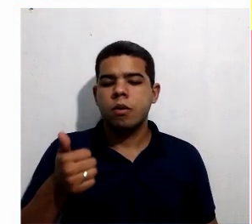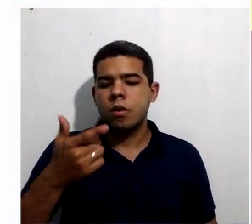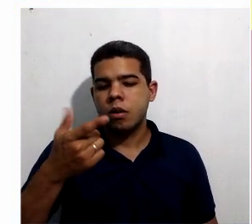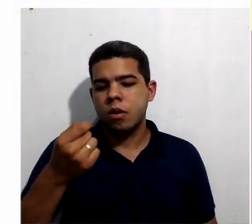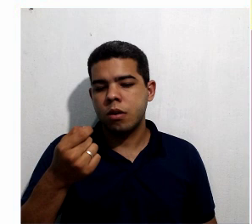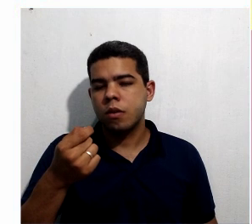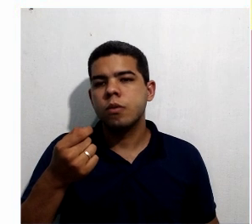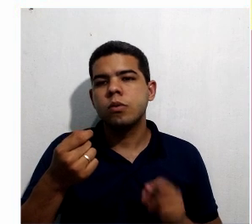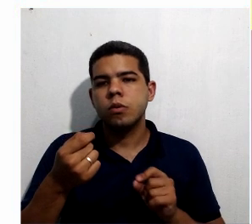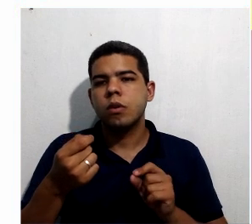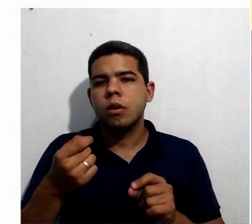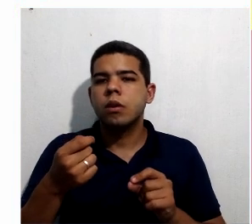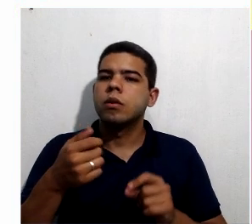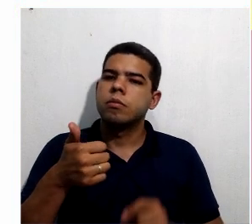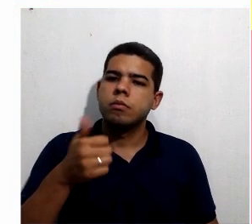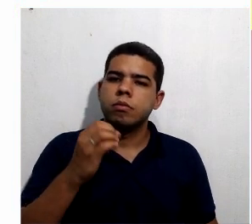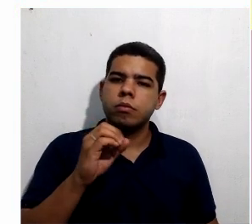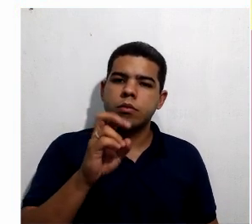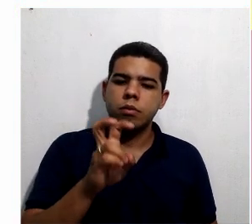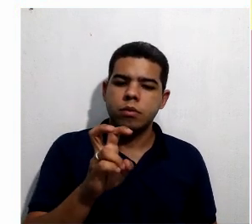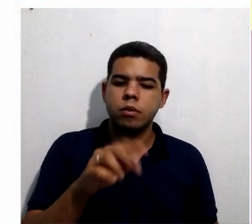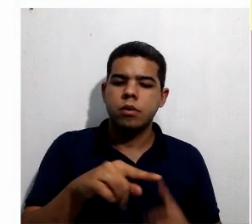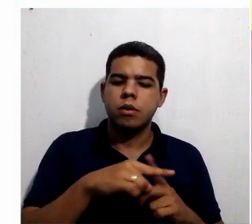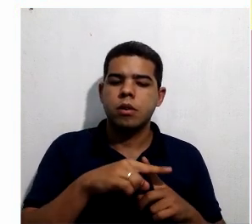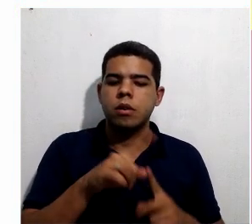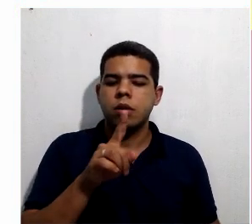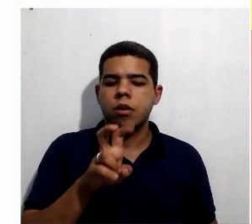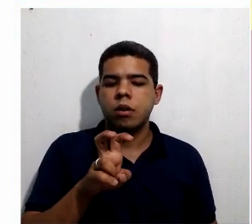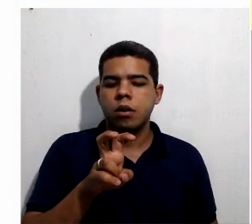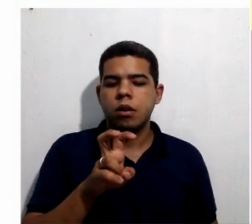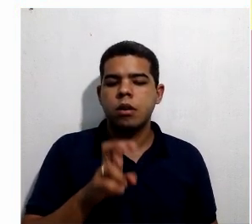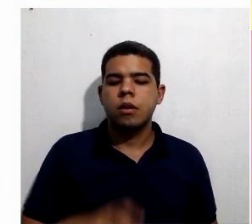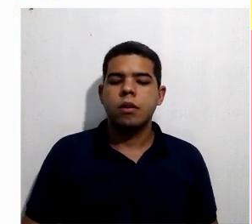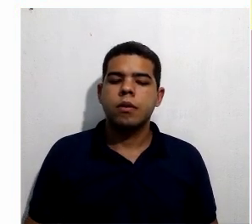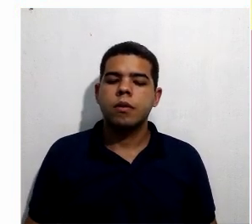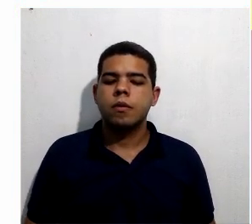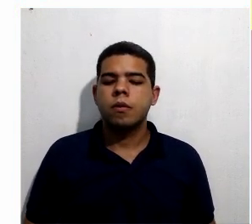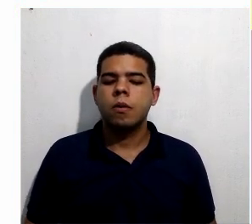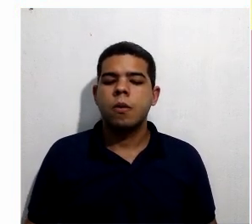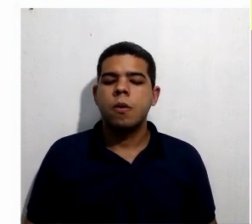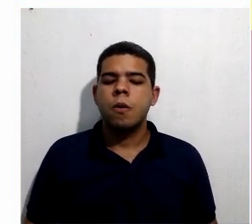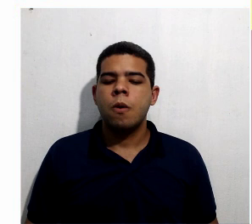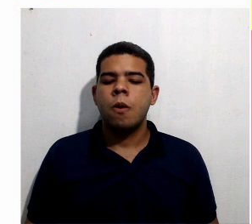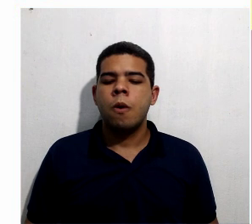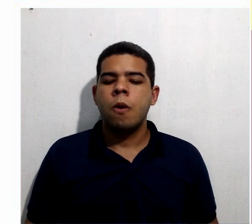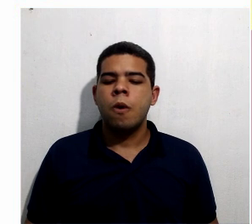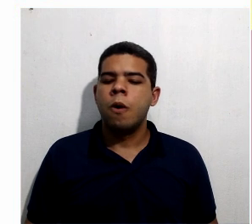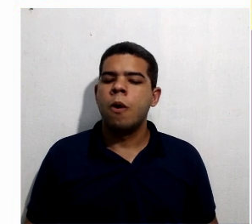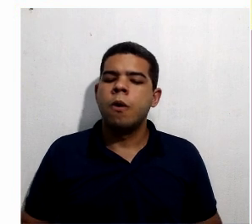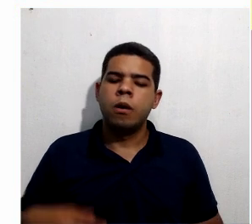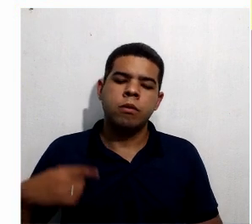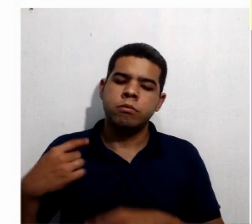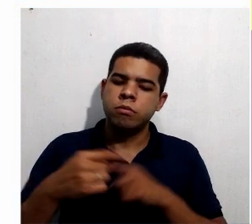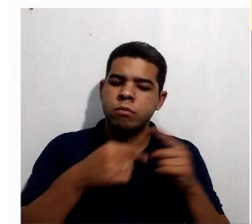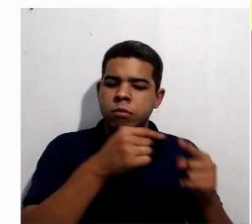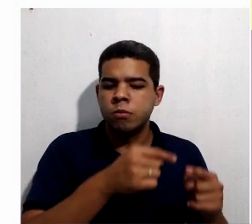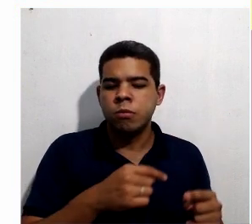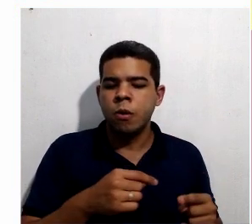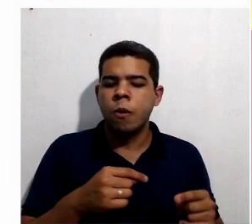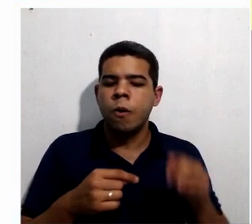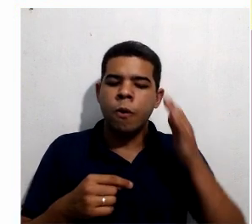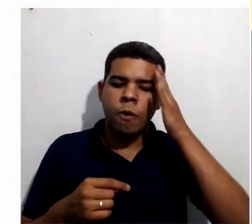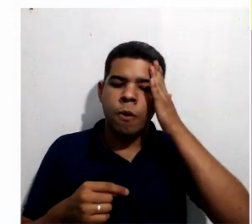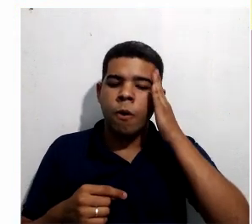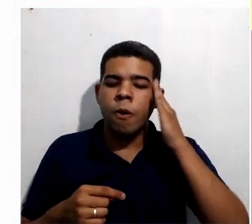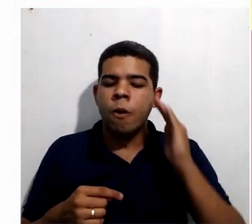120 como sendo 105 mais 15, que é o quê? O primeiro mais 15. E assim por